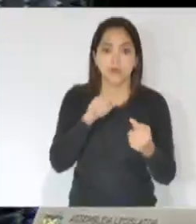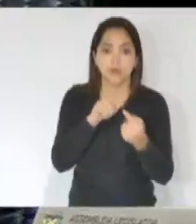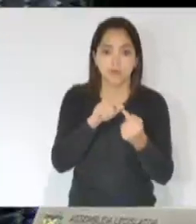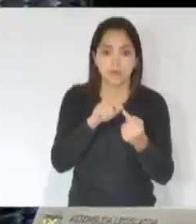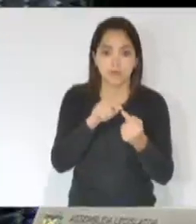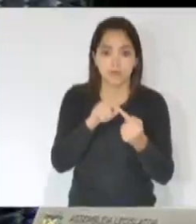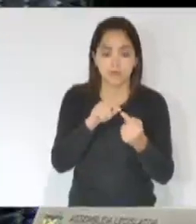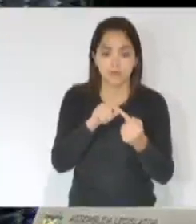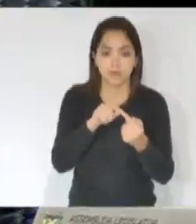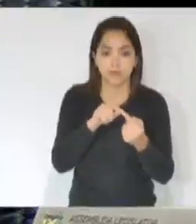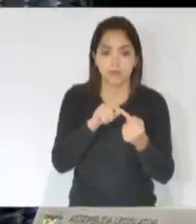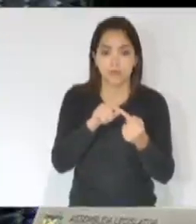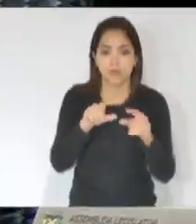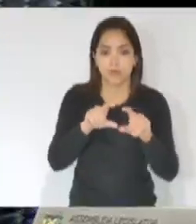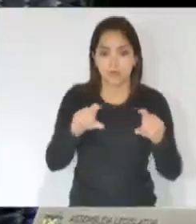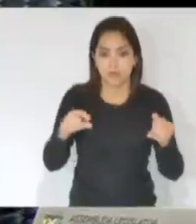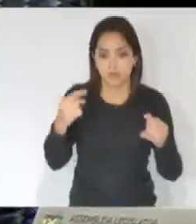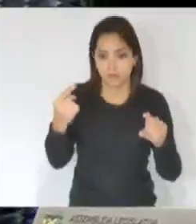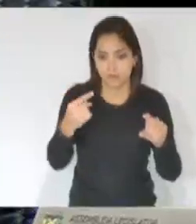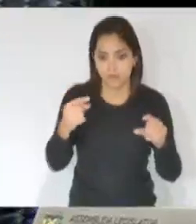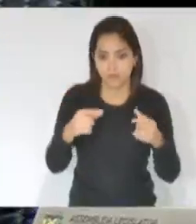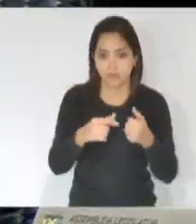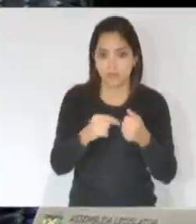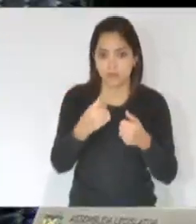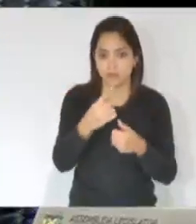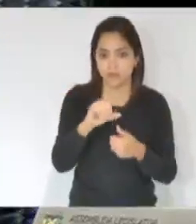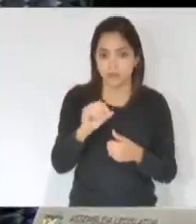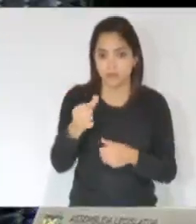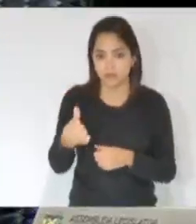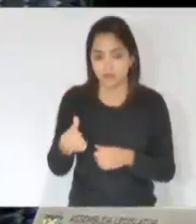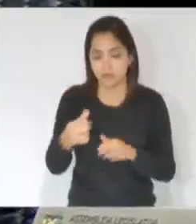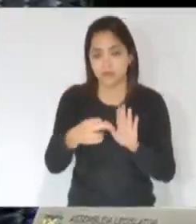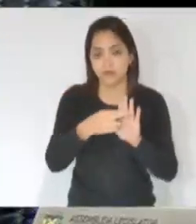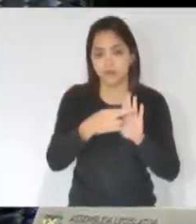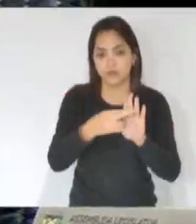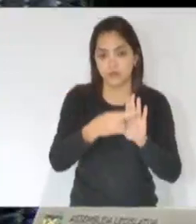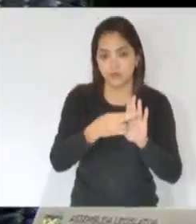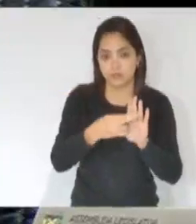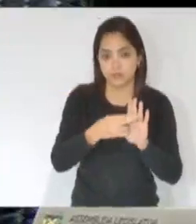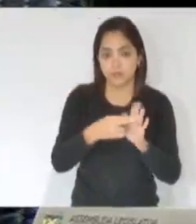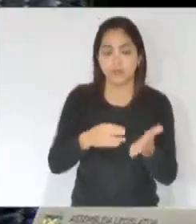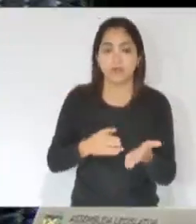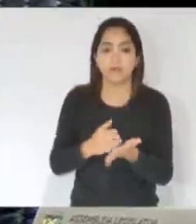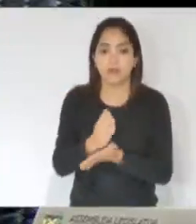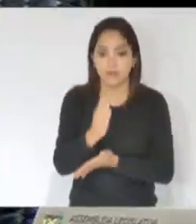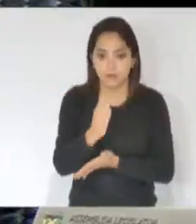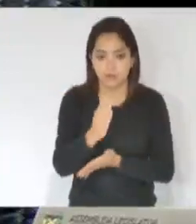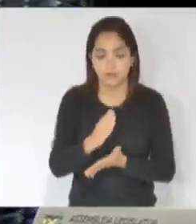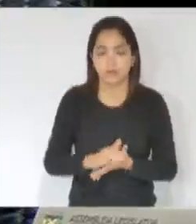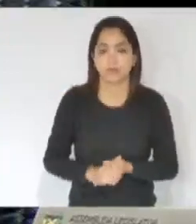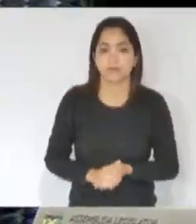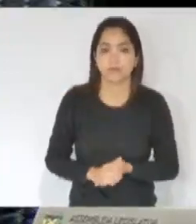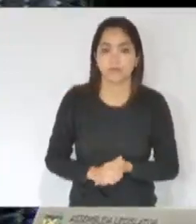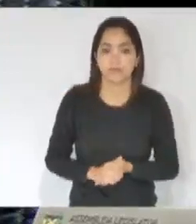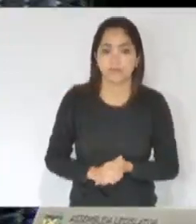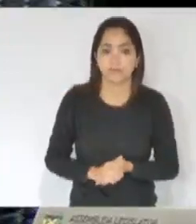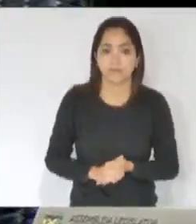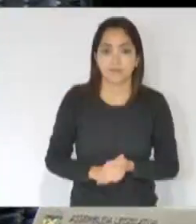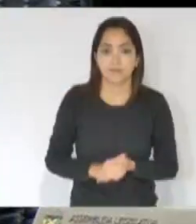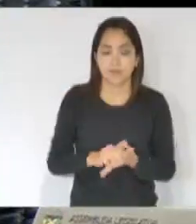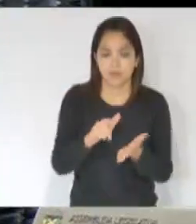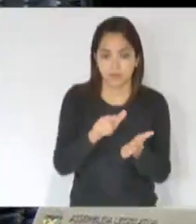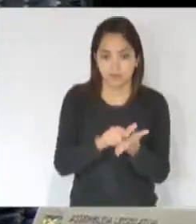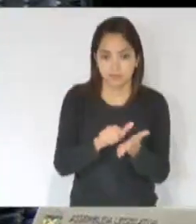o parágrafo 1º do artigo 106 do regimento interno, senhor presidente, deu-se por aprovado o expediente.